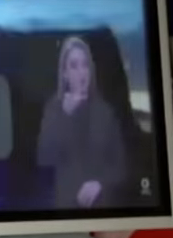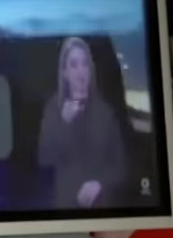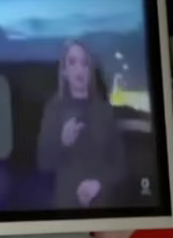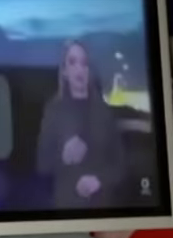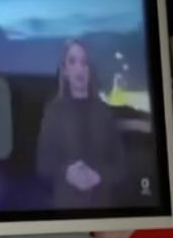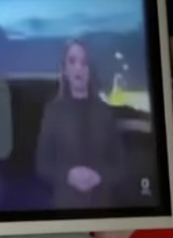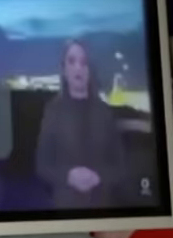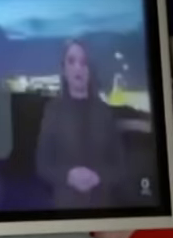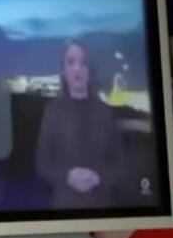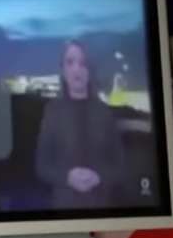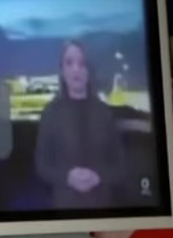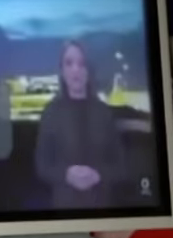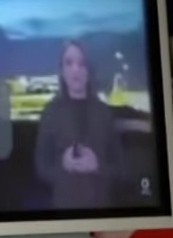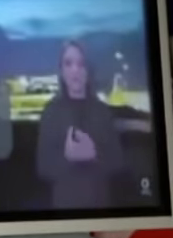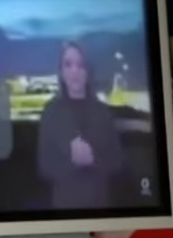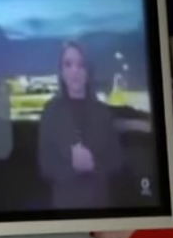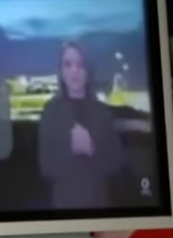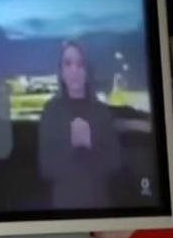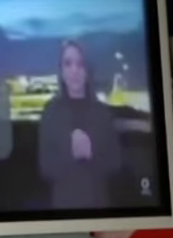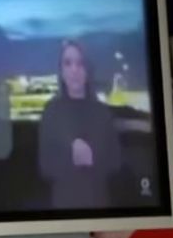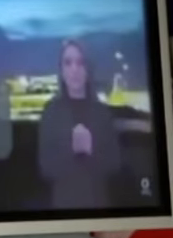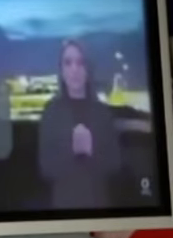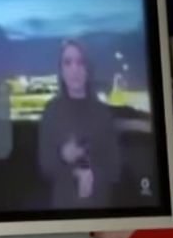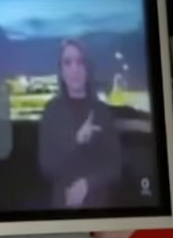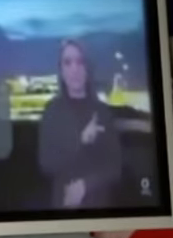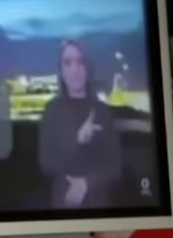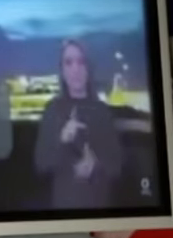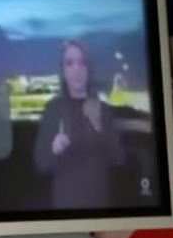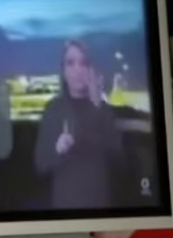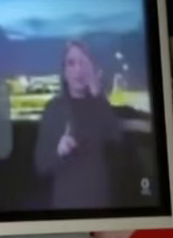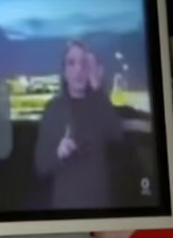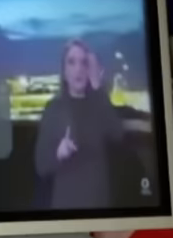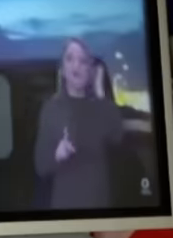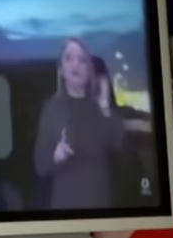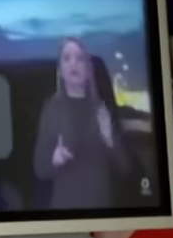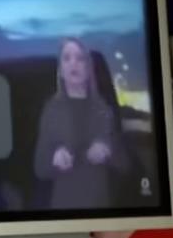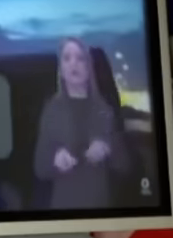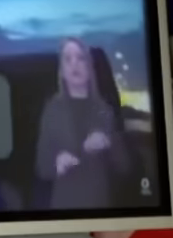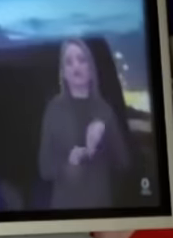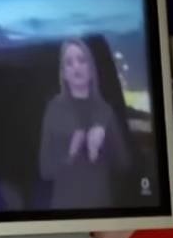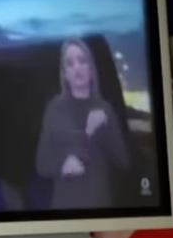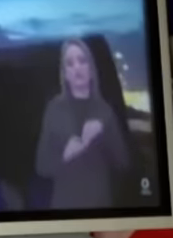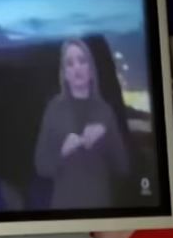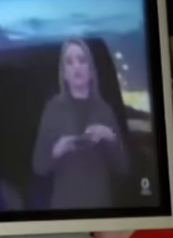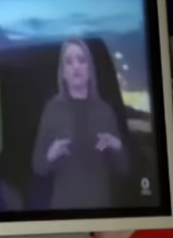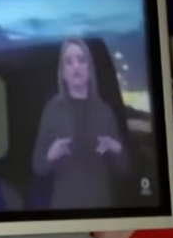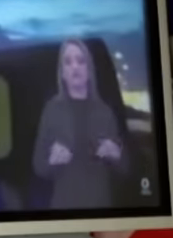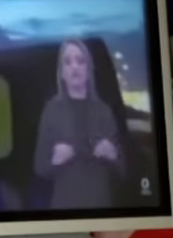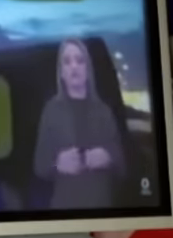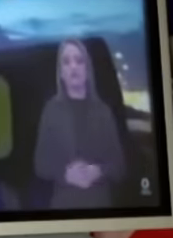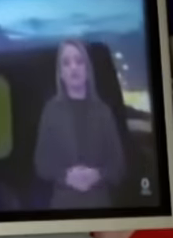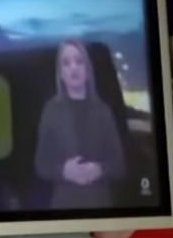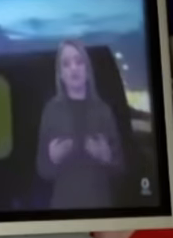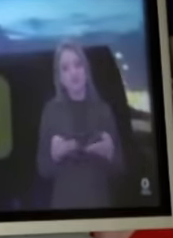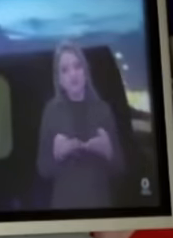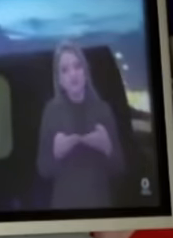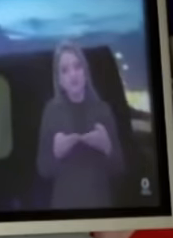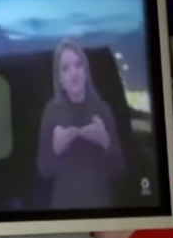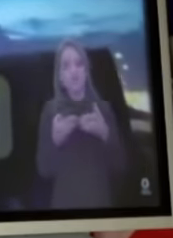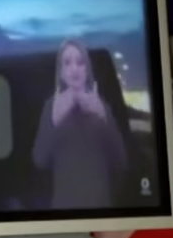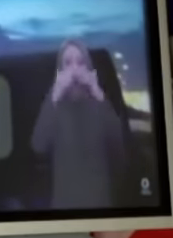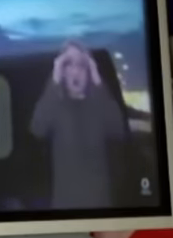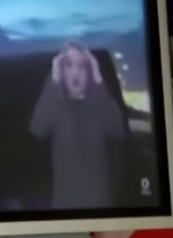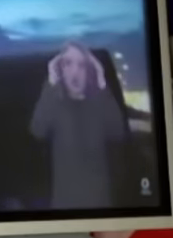Presidente, minha saudação a Vossa Excelência, aos eminentes pares. Com a devida vênia e respeito que sempre tenho por